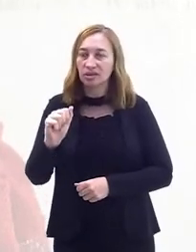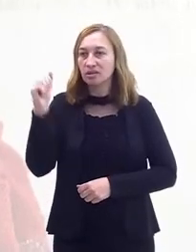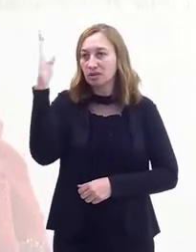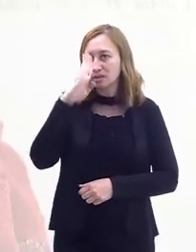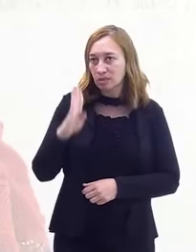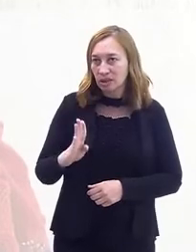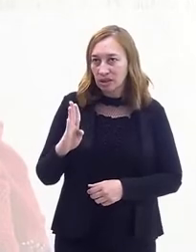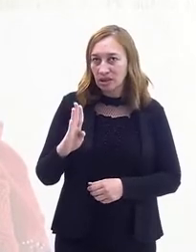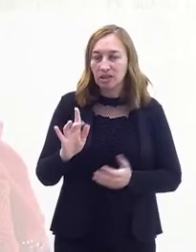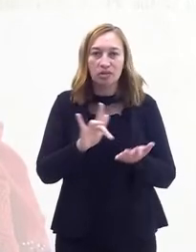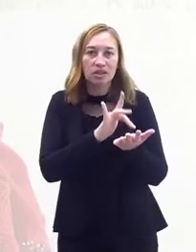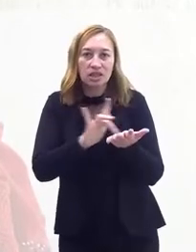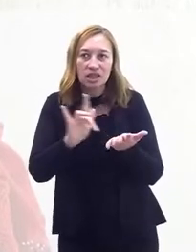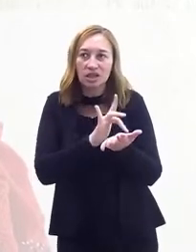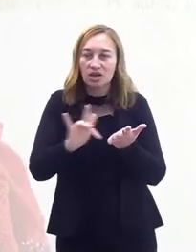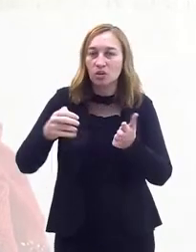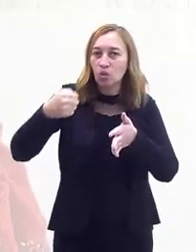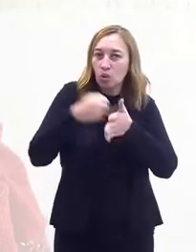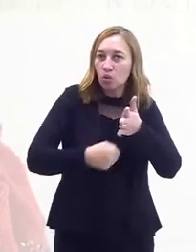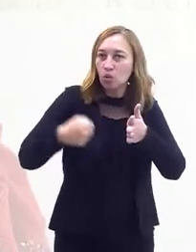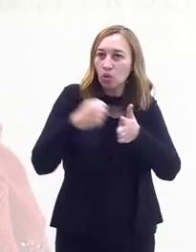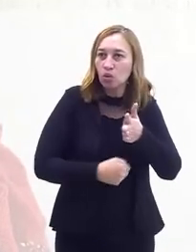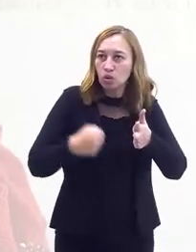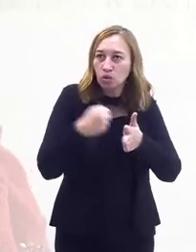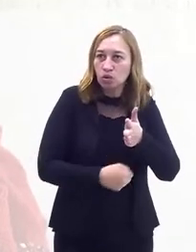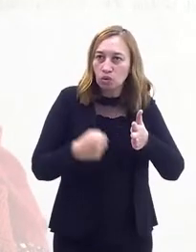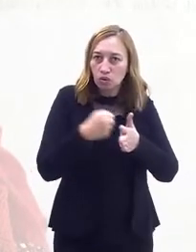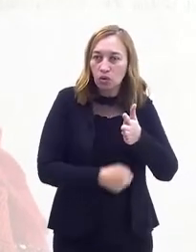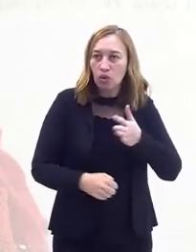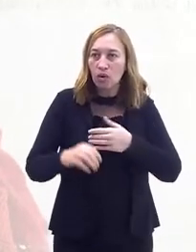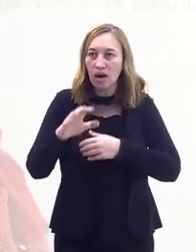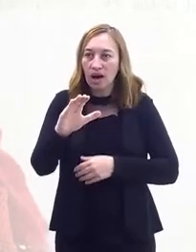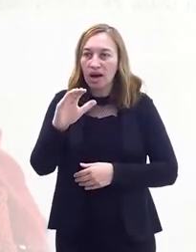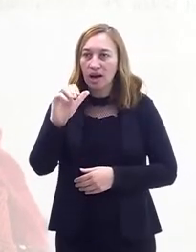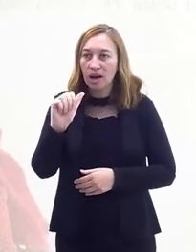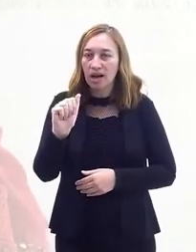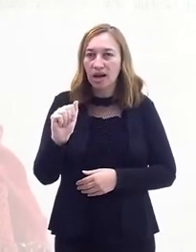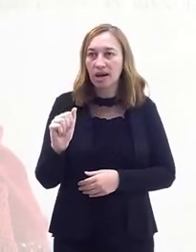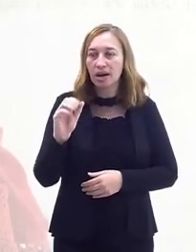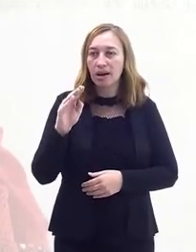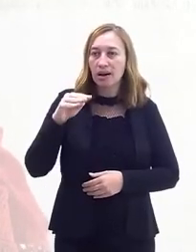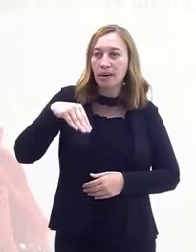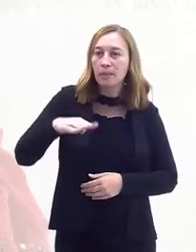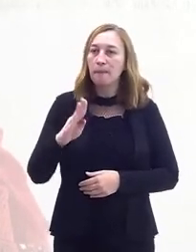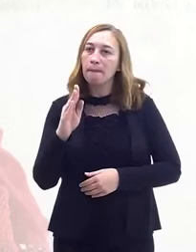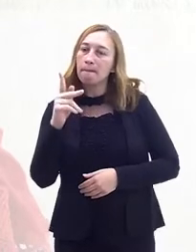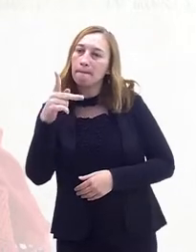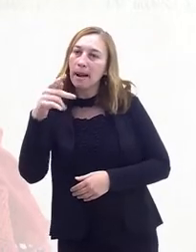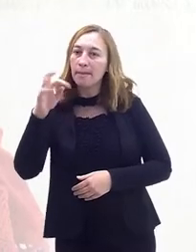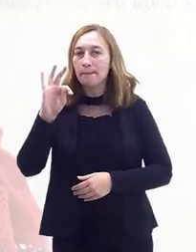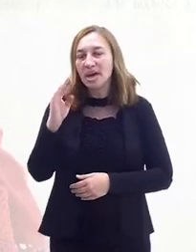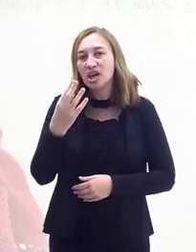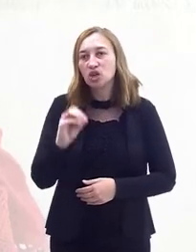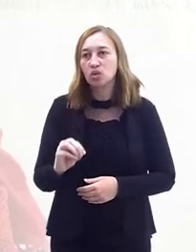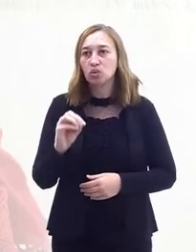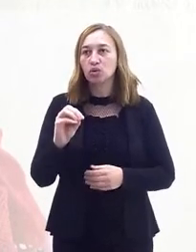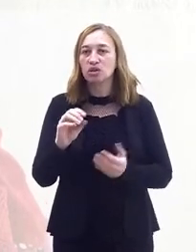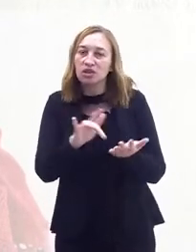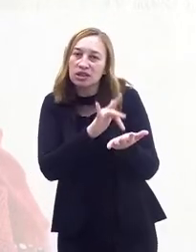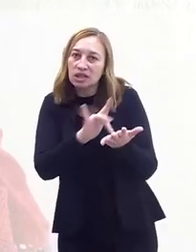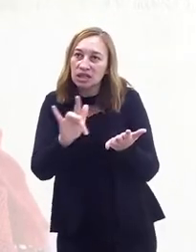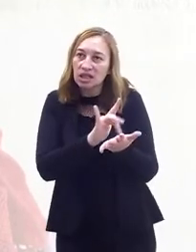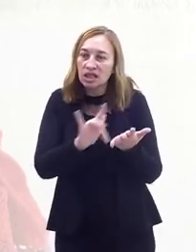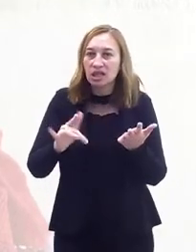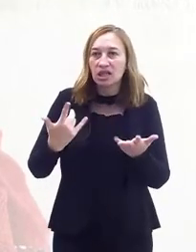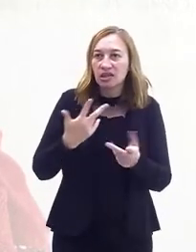conhecer quando ele lutou pelo o acampamento cigano em Itaguaí e venceu.